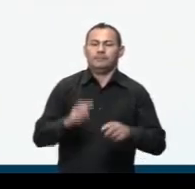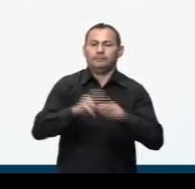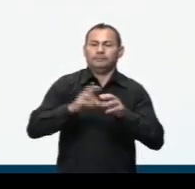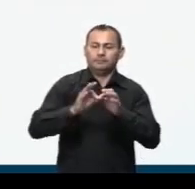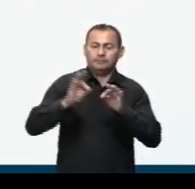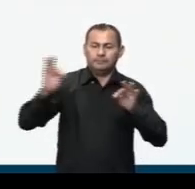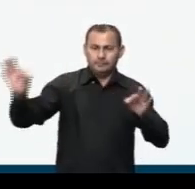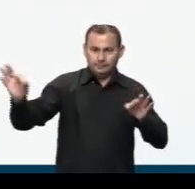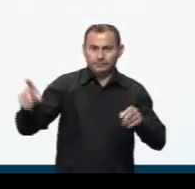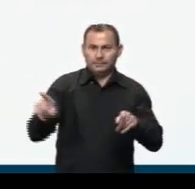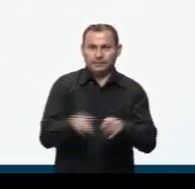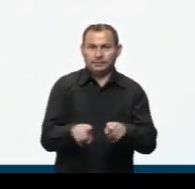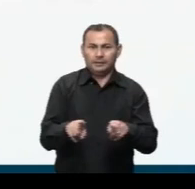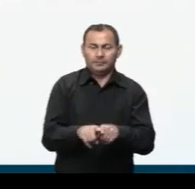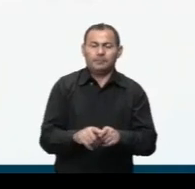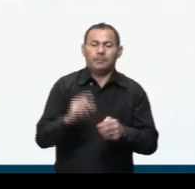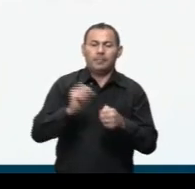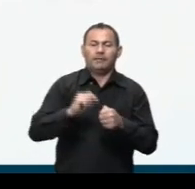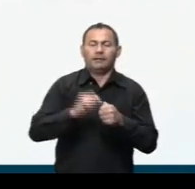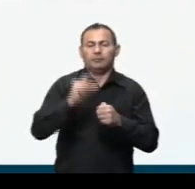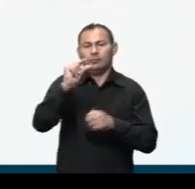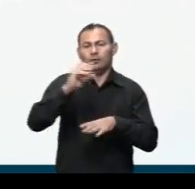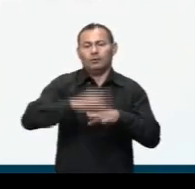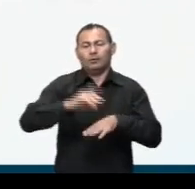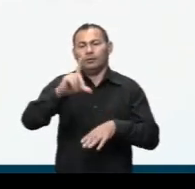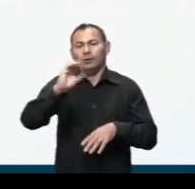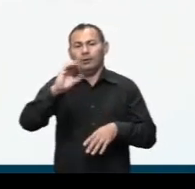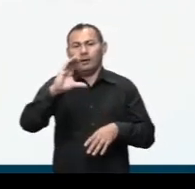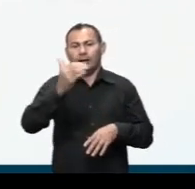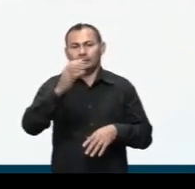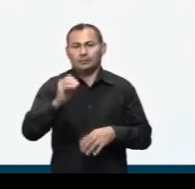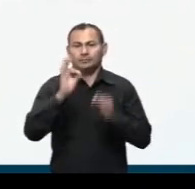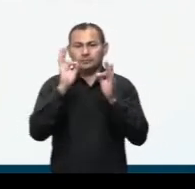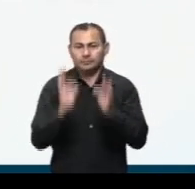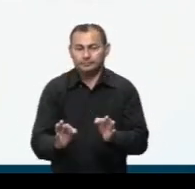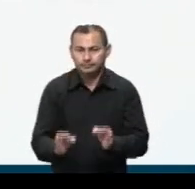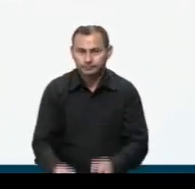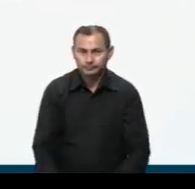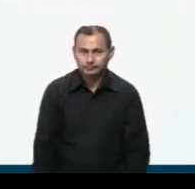nessa distância aqui. Faço mais um ponto de locação, tá?